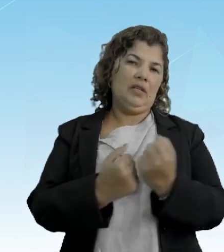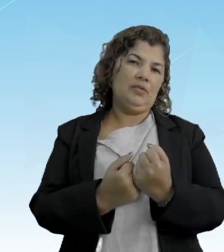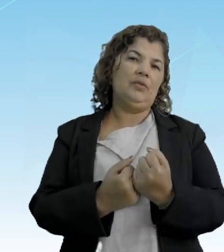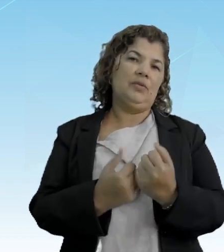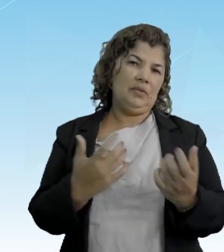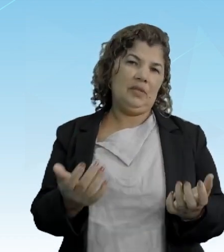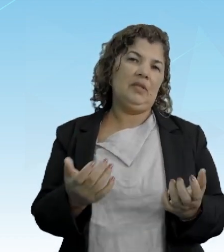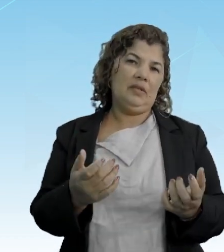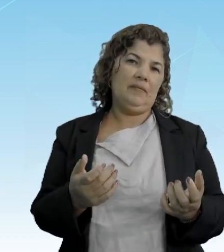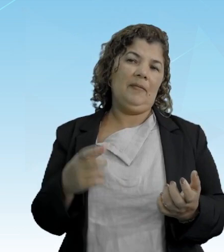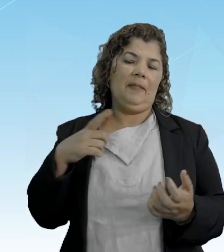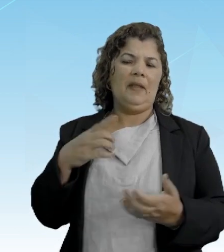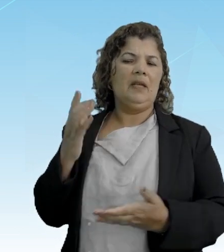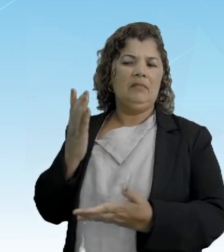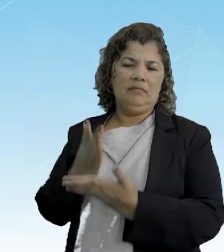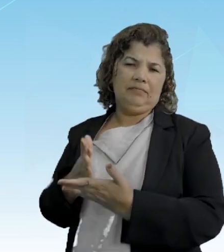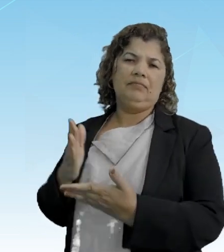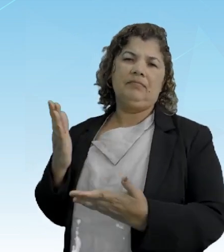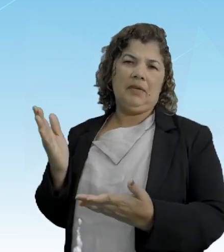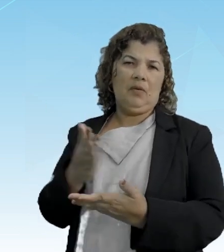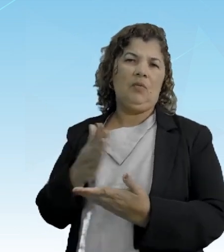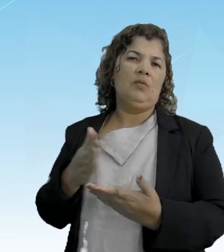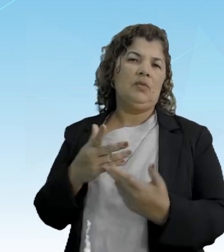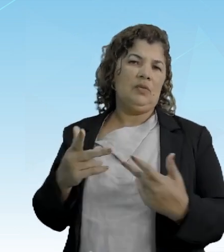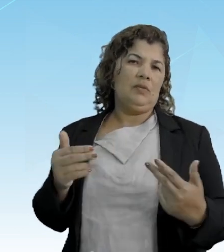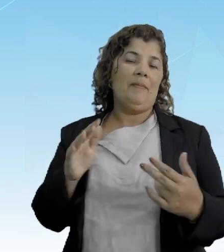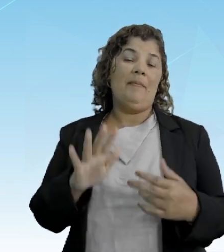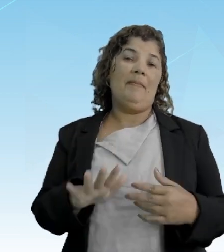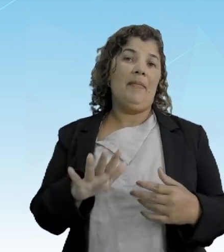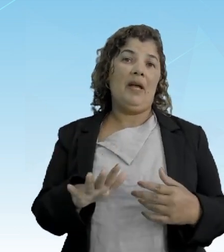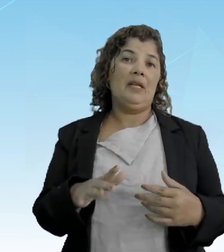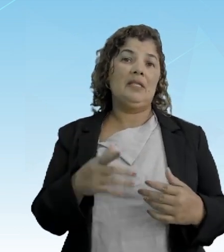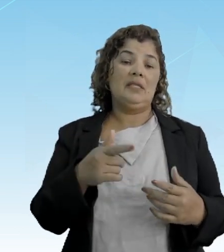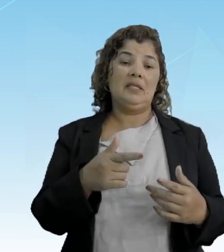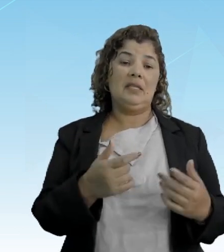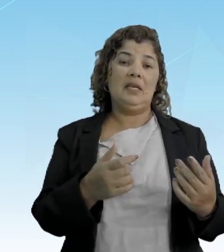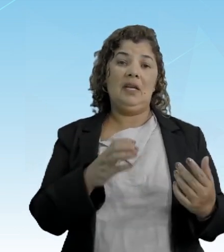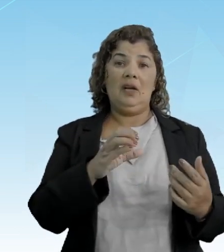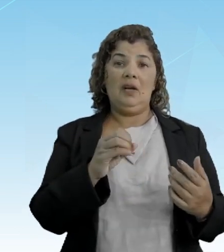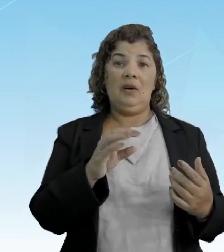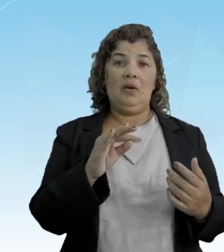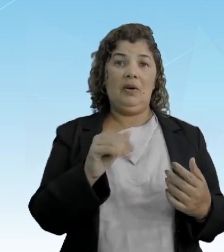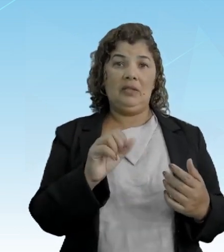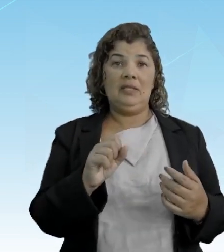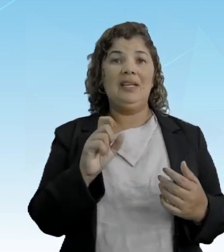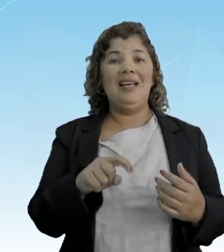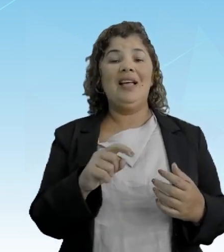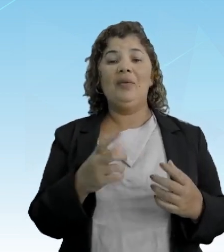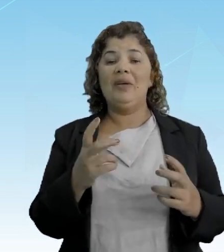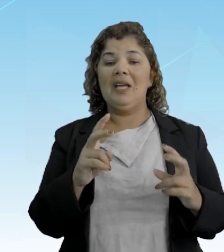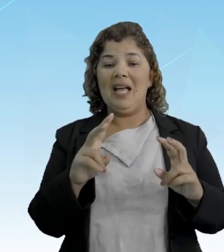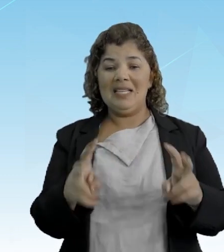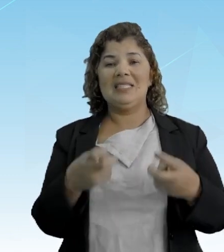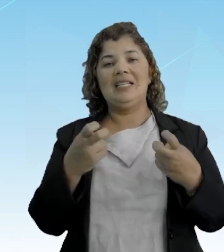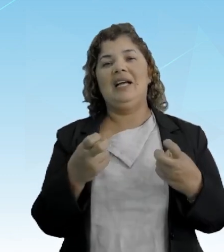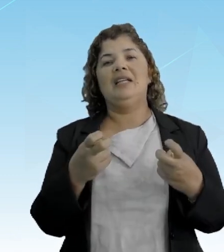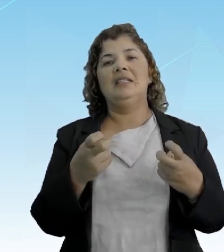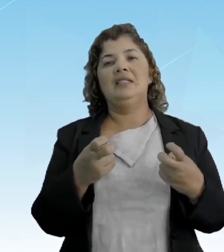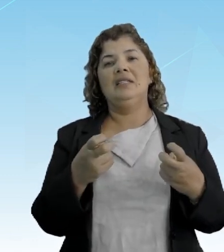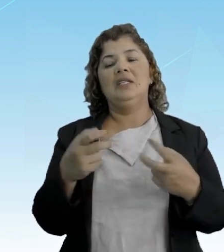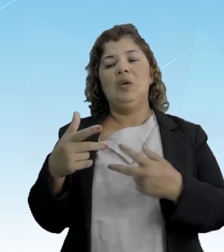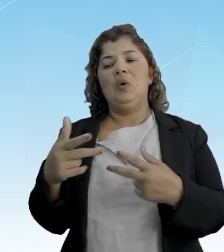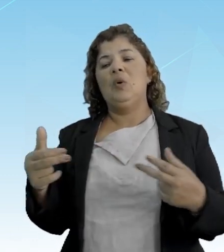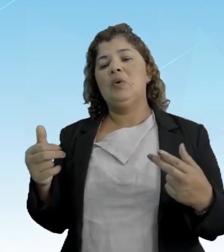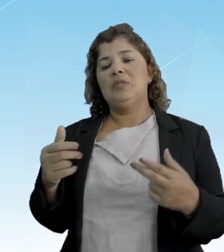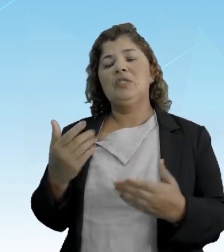essa história de cotas, mas as cotas elas são, na verdade, formas de resgatar aquilo que foi tirado